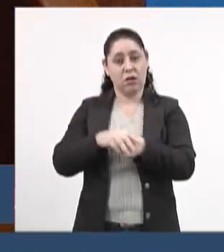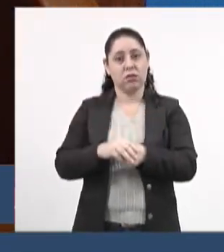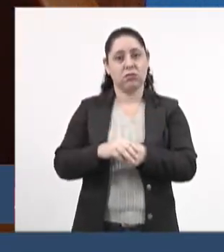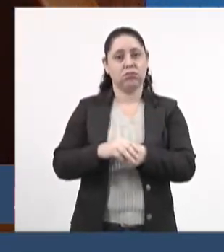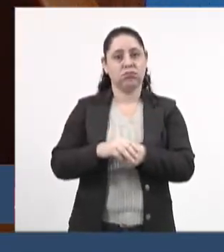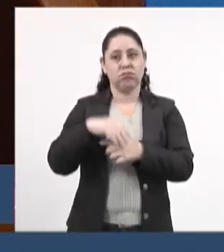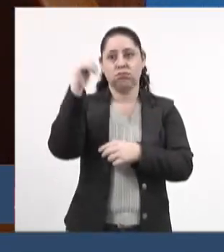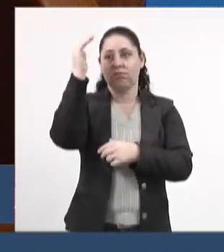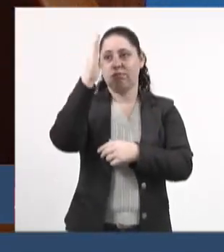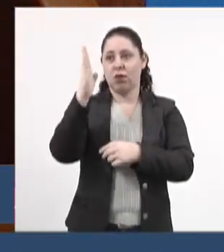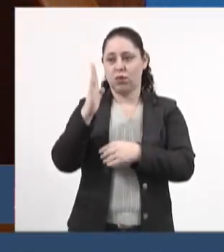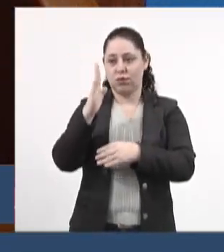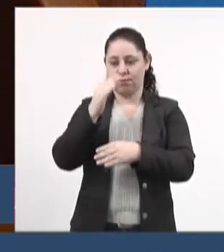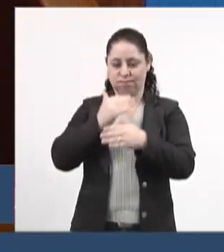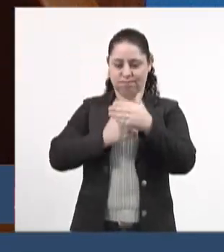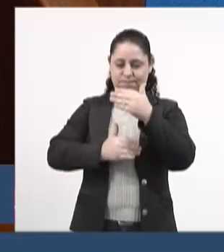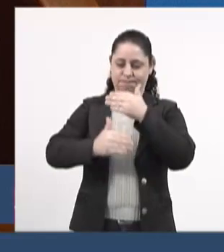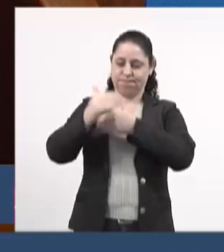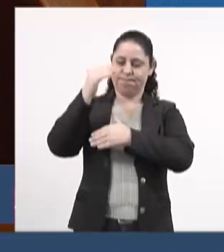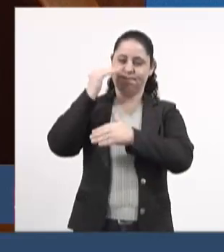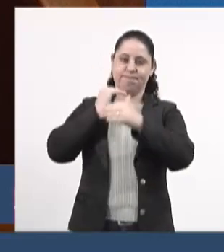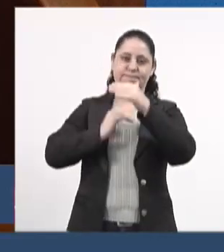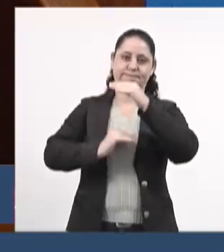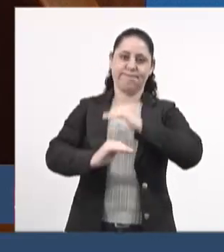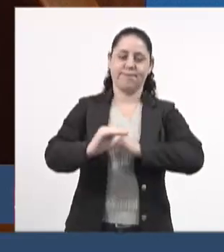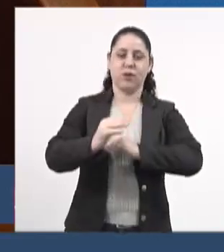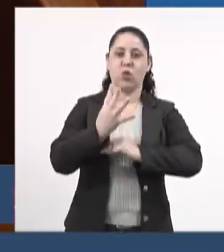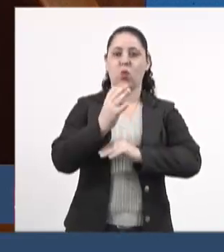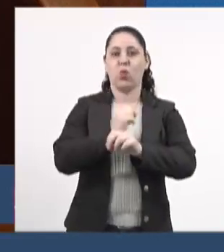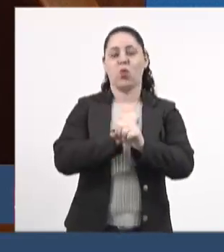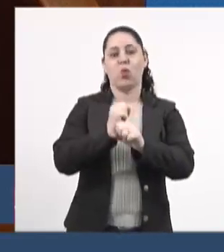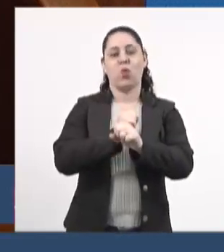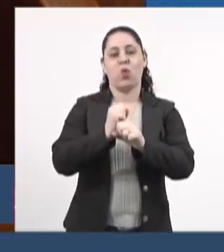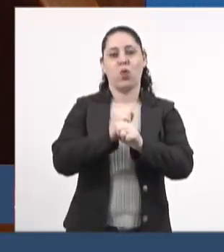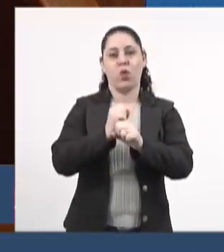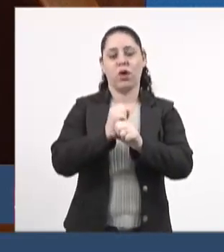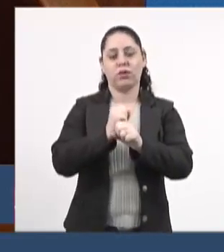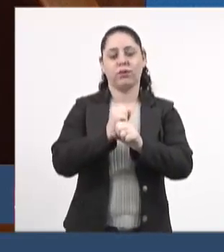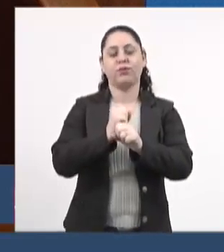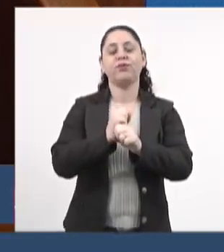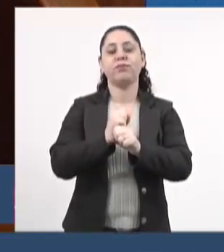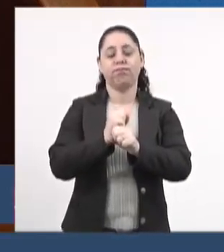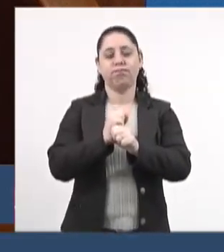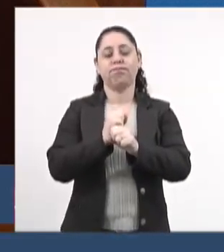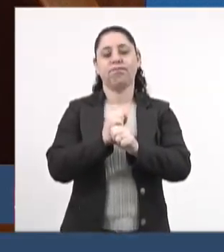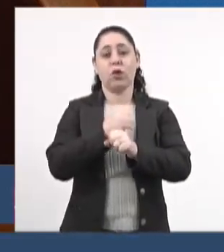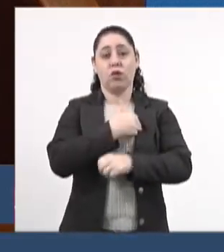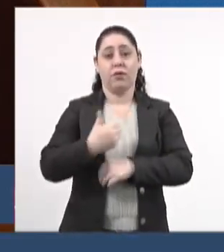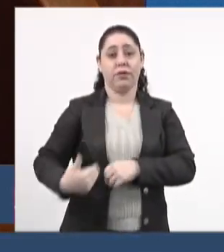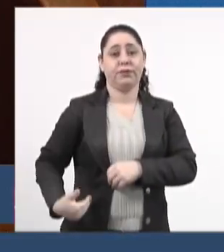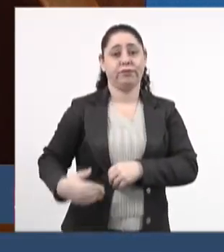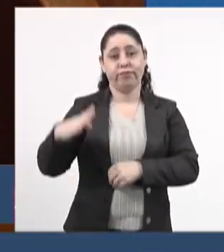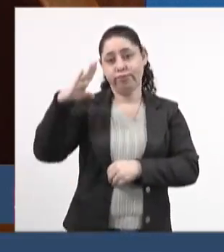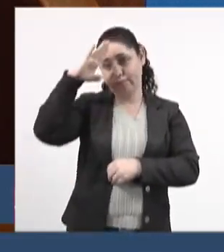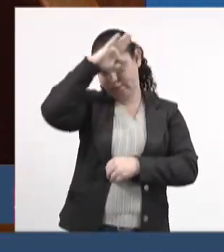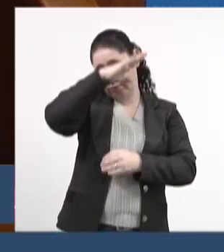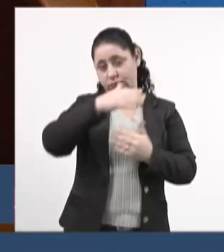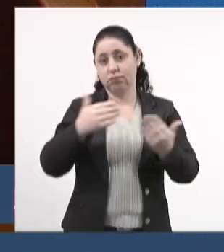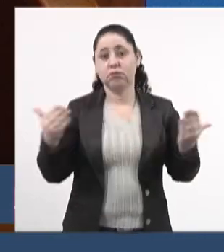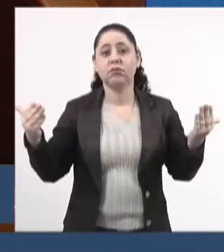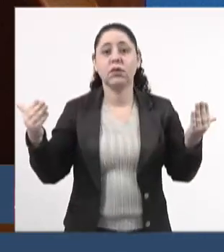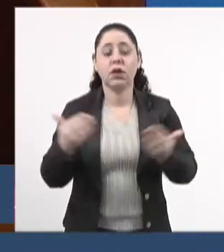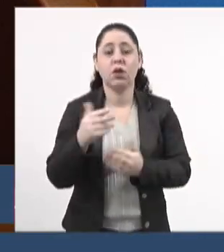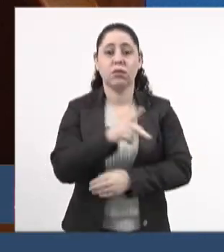para trás nesses 4 anos governados pelo inominável. Andou para trás. Agora,